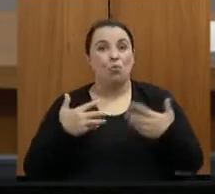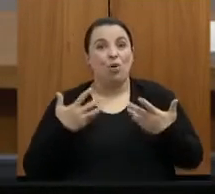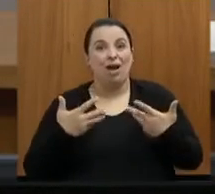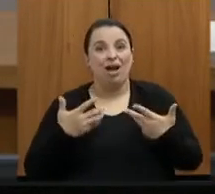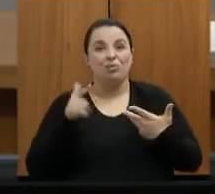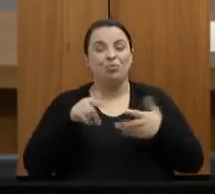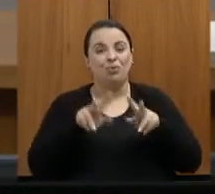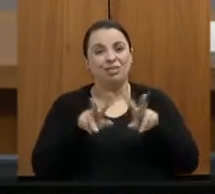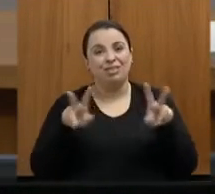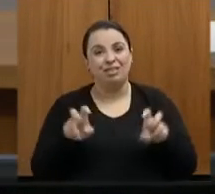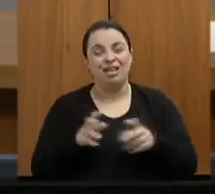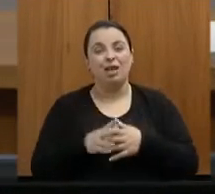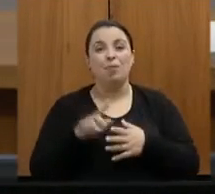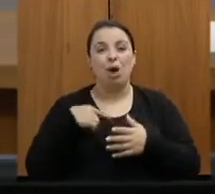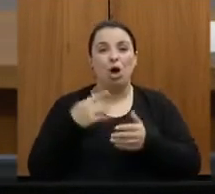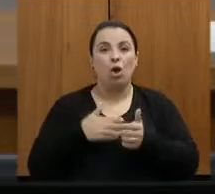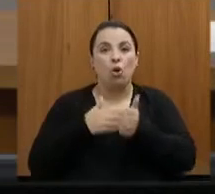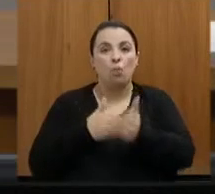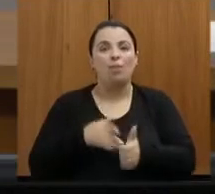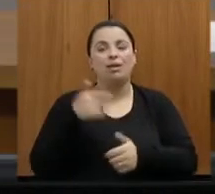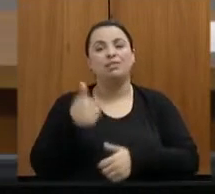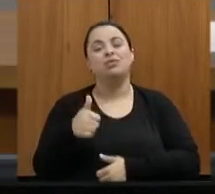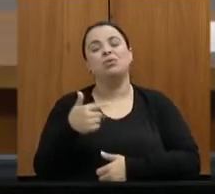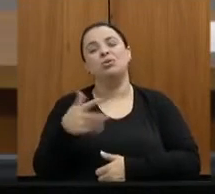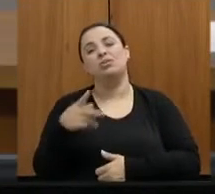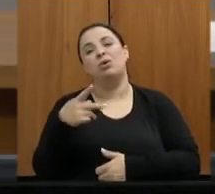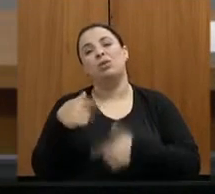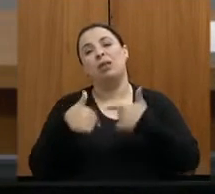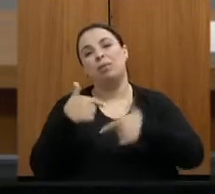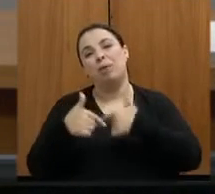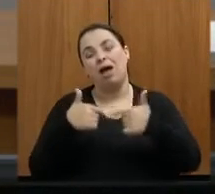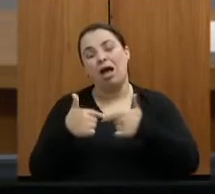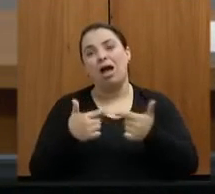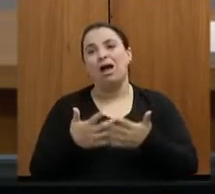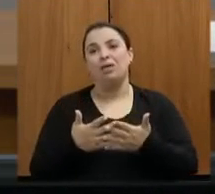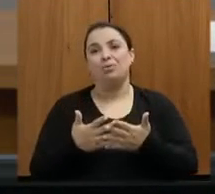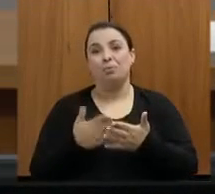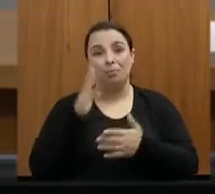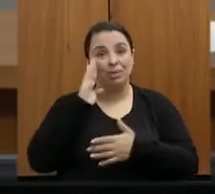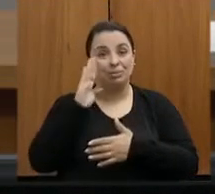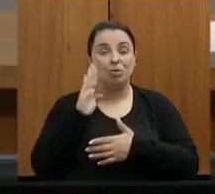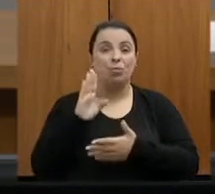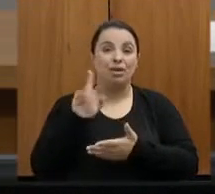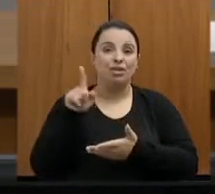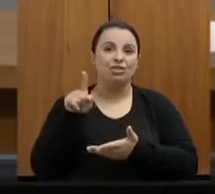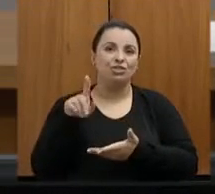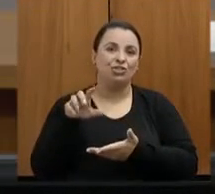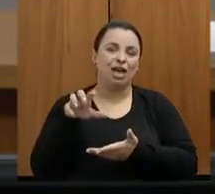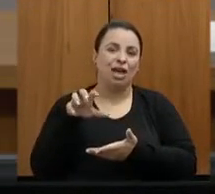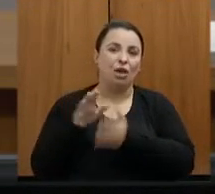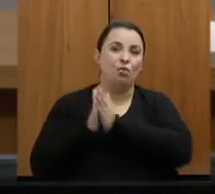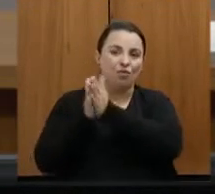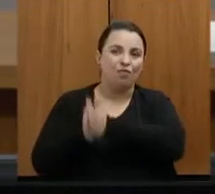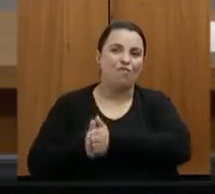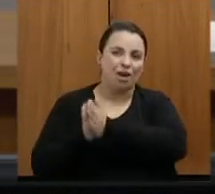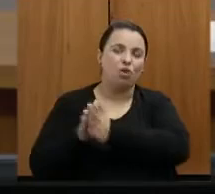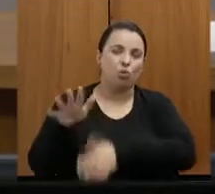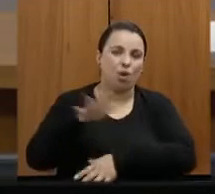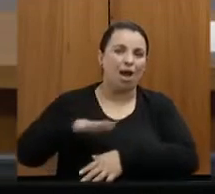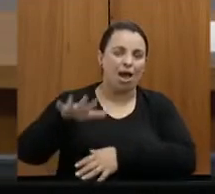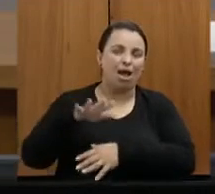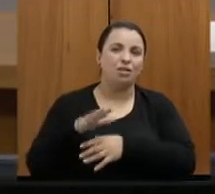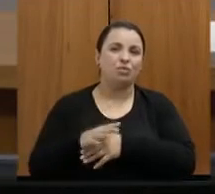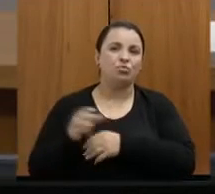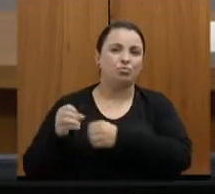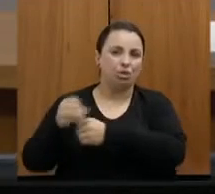de perto, principalmente junto à Agência Metropolitana do Vale do Aço. Tem feito um belo trabalho aqui com o João, ele vai